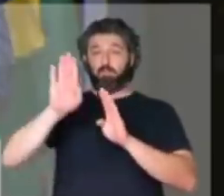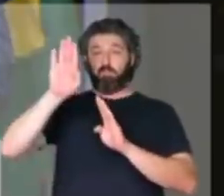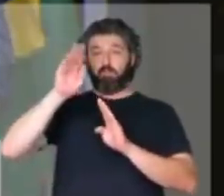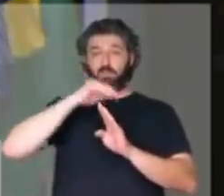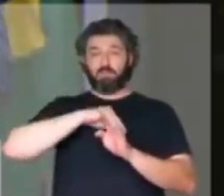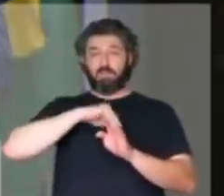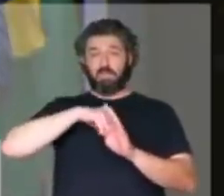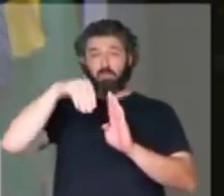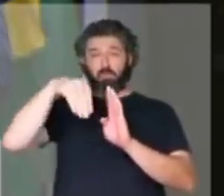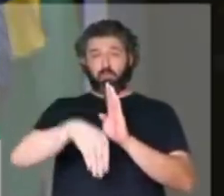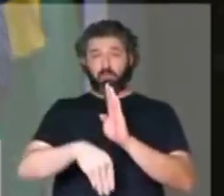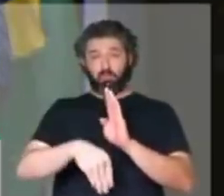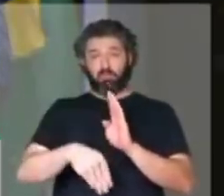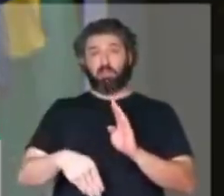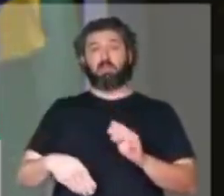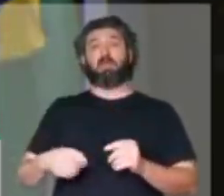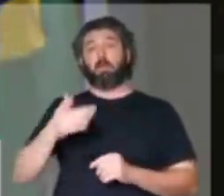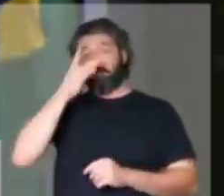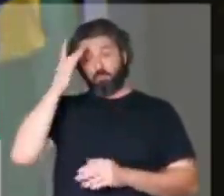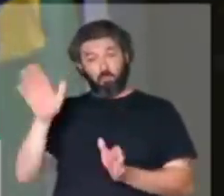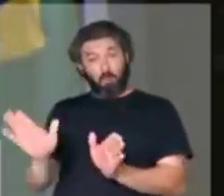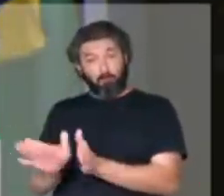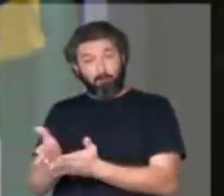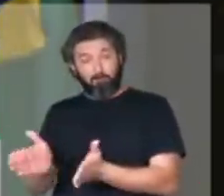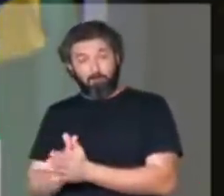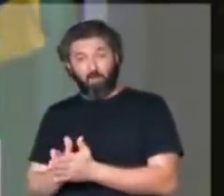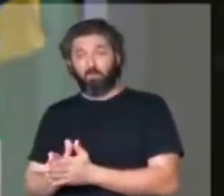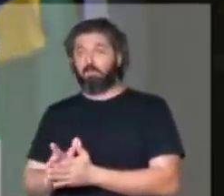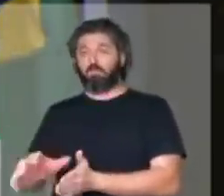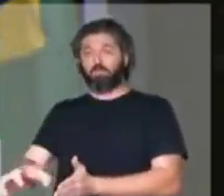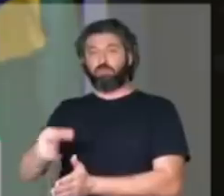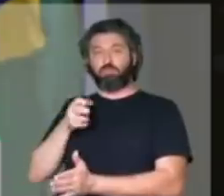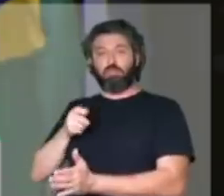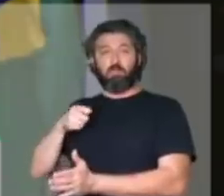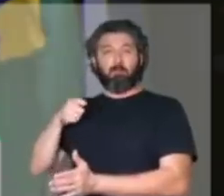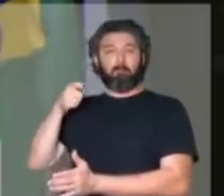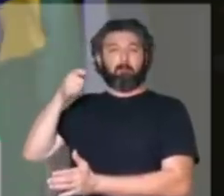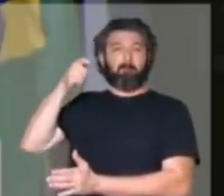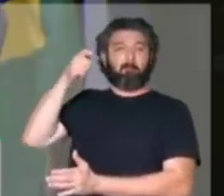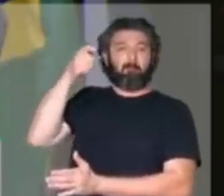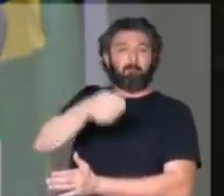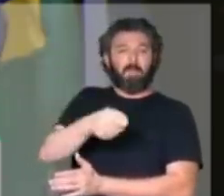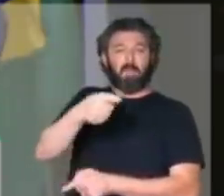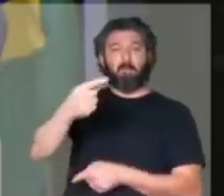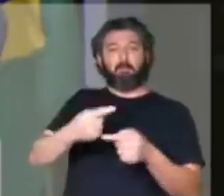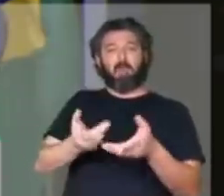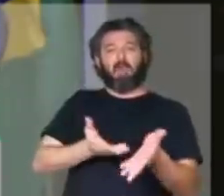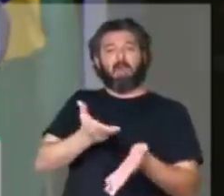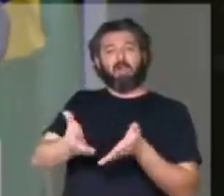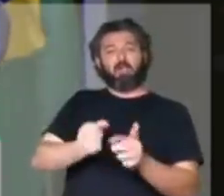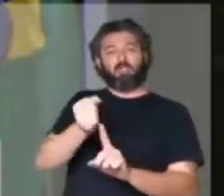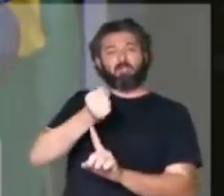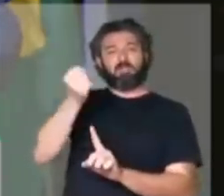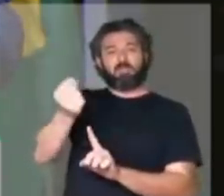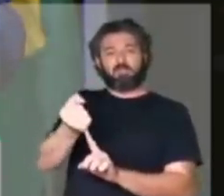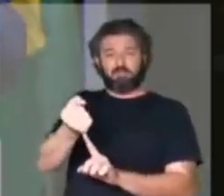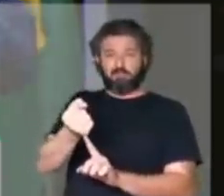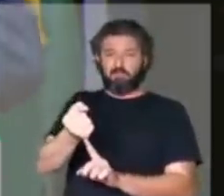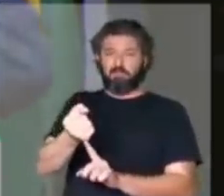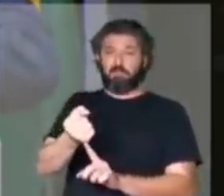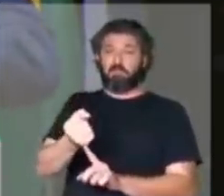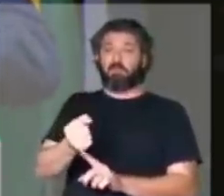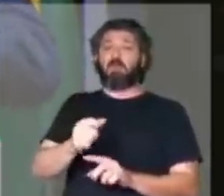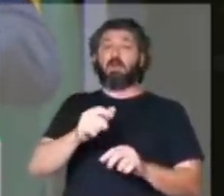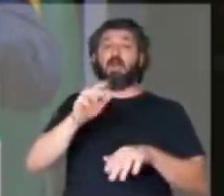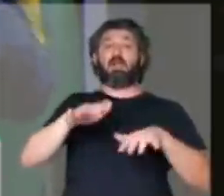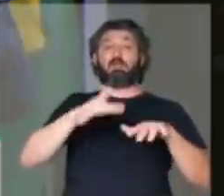renda e a gente está tirando dinheiro do mais pobre para pagar por uma política, entre aspas, de assistência social que vai para